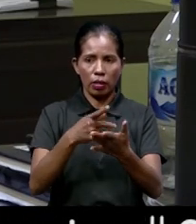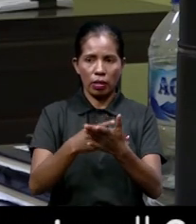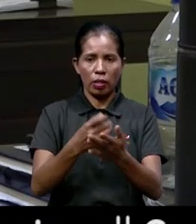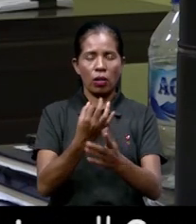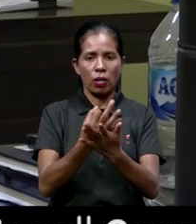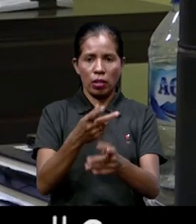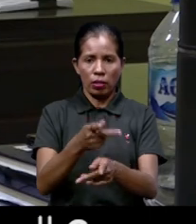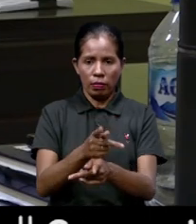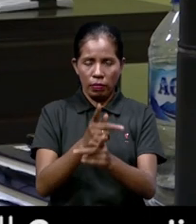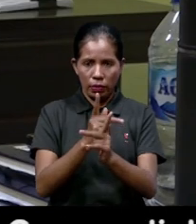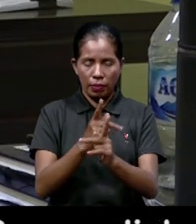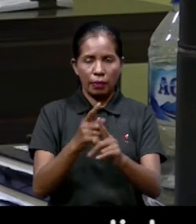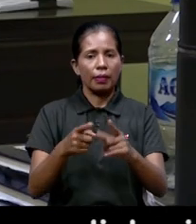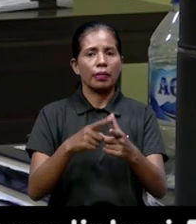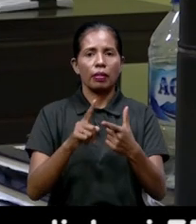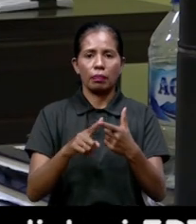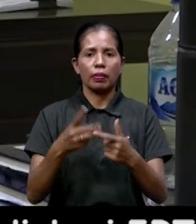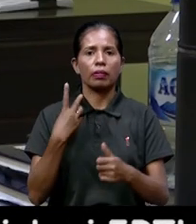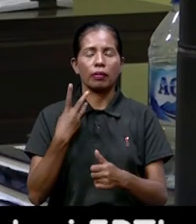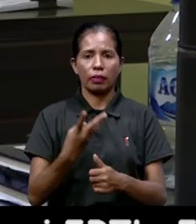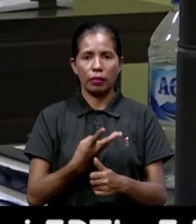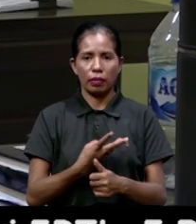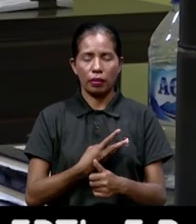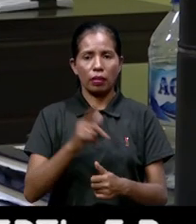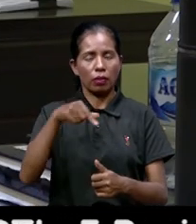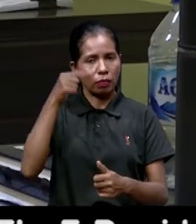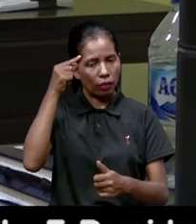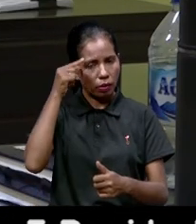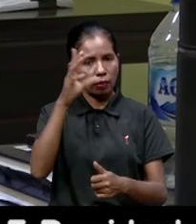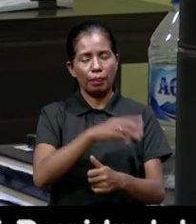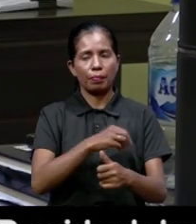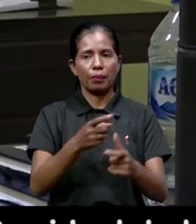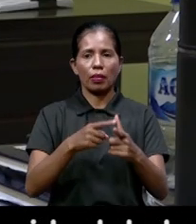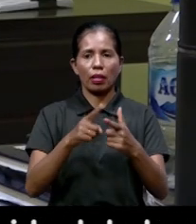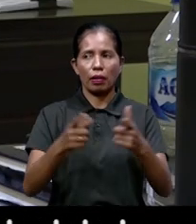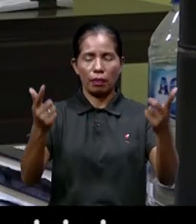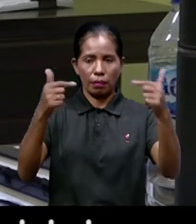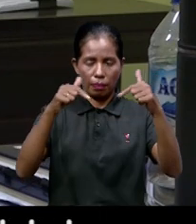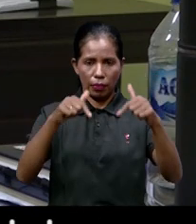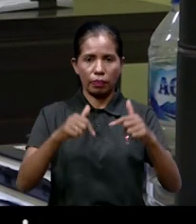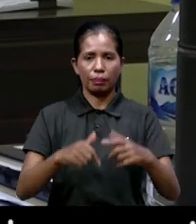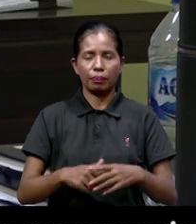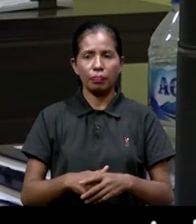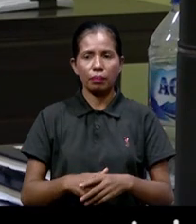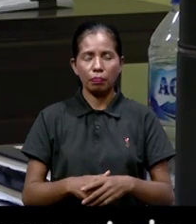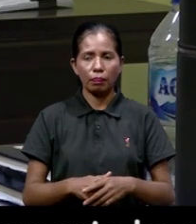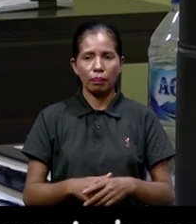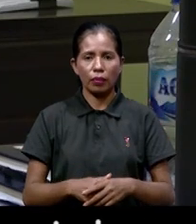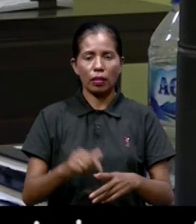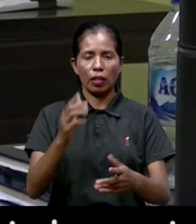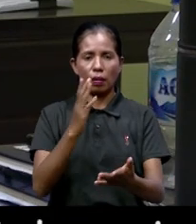empréstimo mai be depois ita nia a governo mai dean suspende